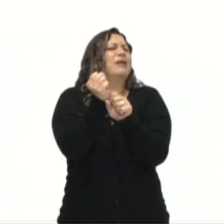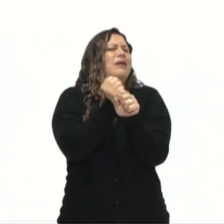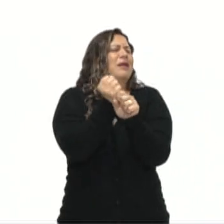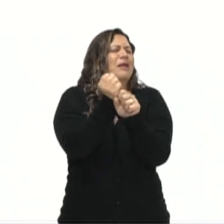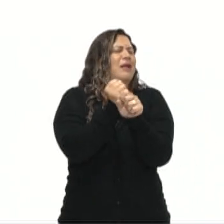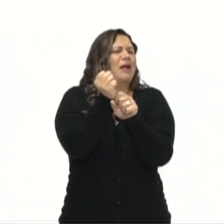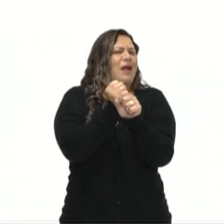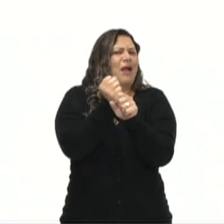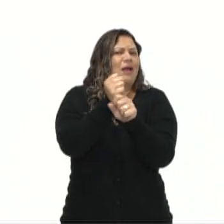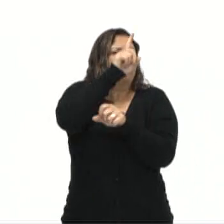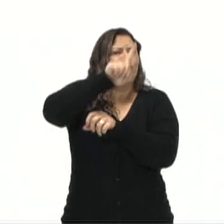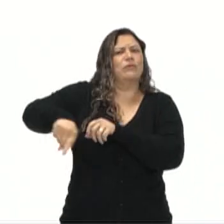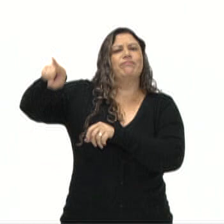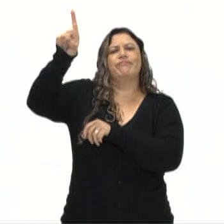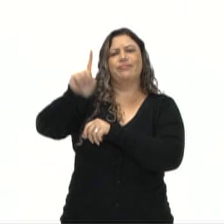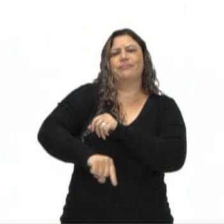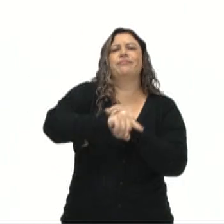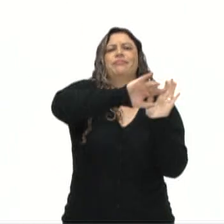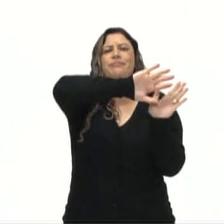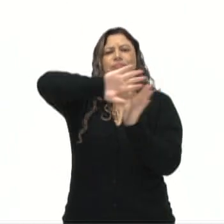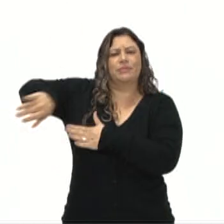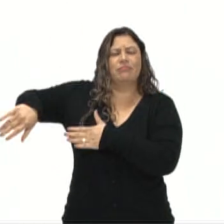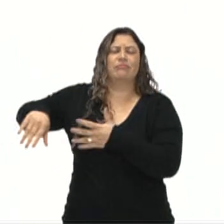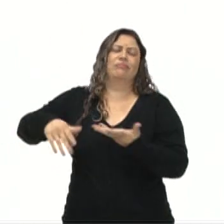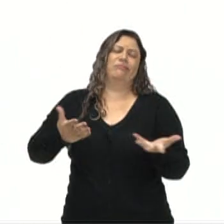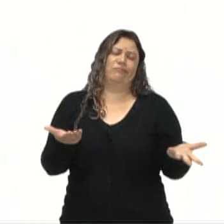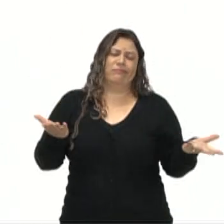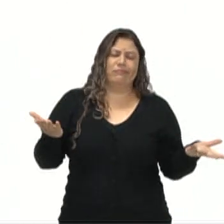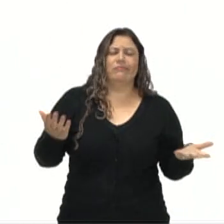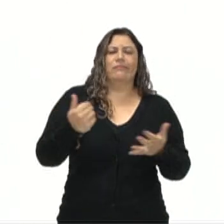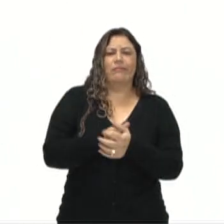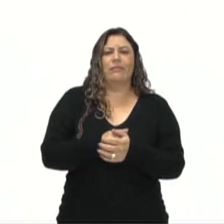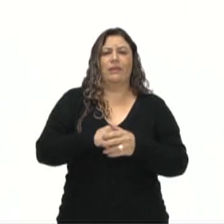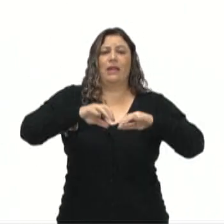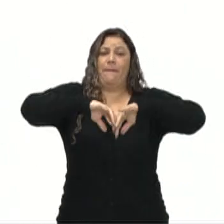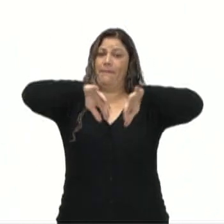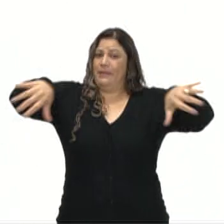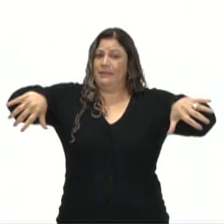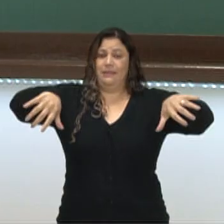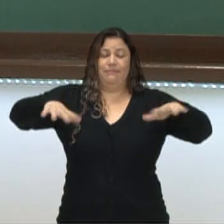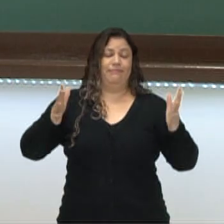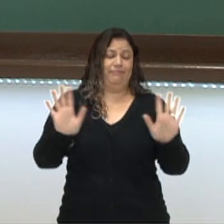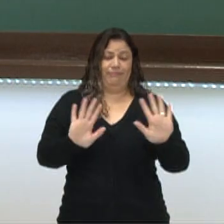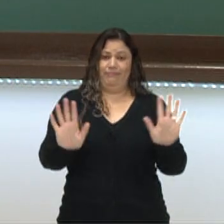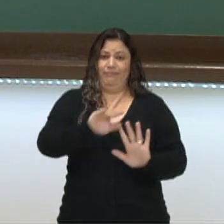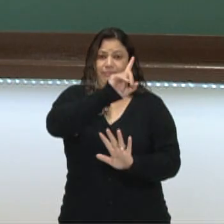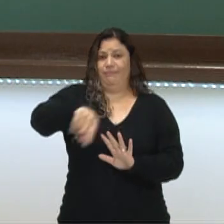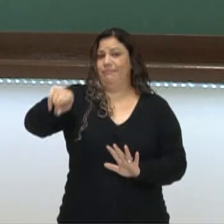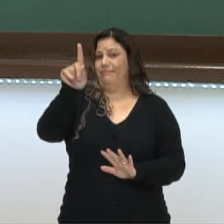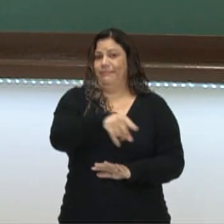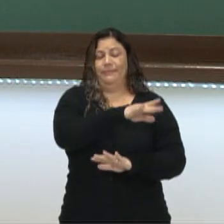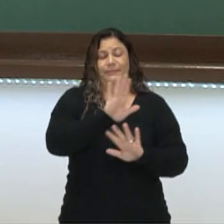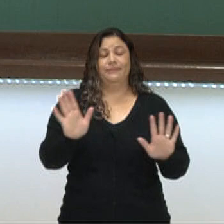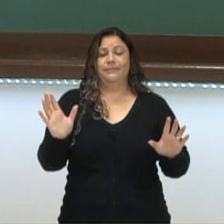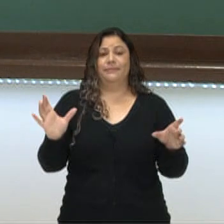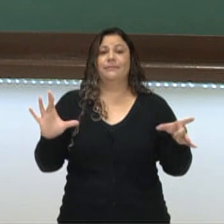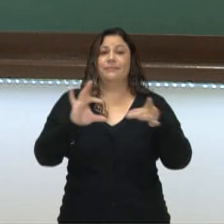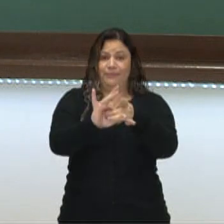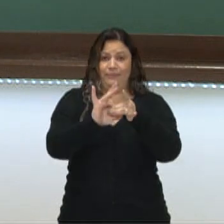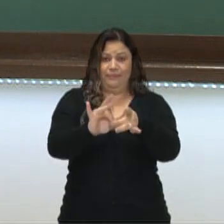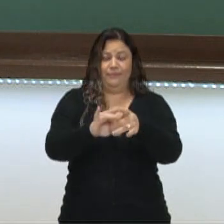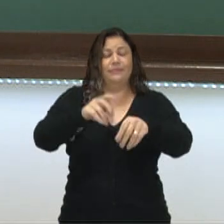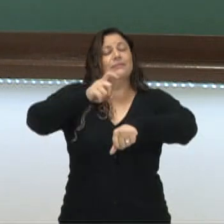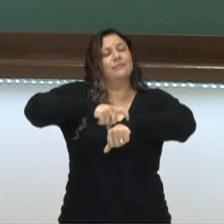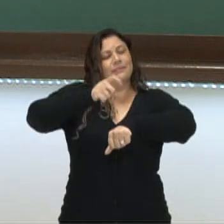foi rejeitado o plebiscito separatista? Então, agora é a sua vez, você vai ter um tempinho aí